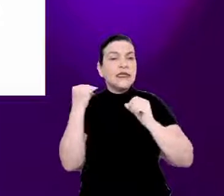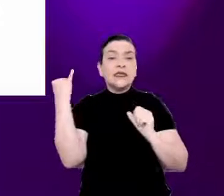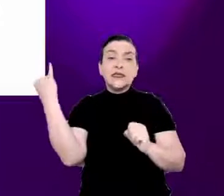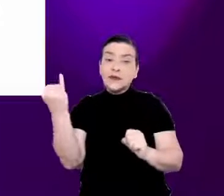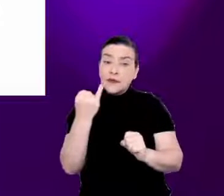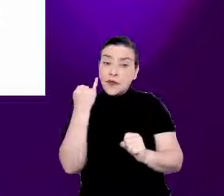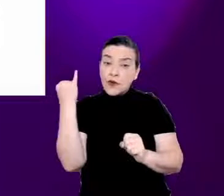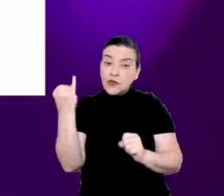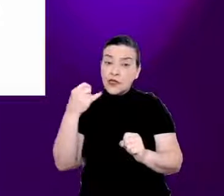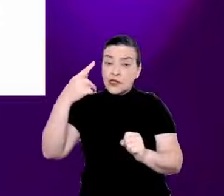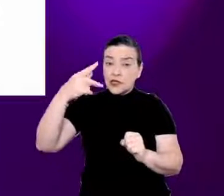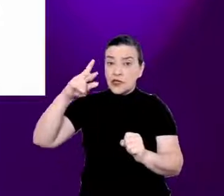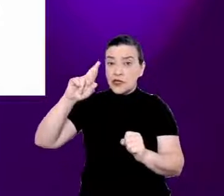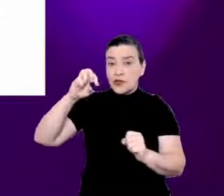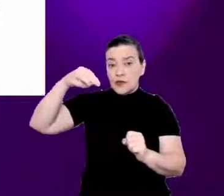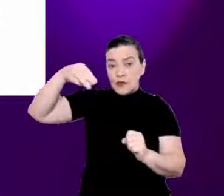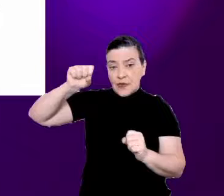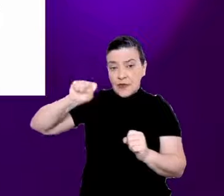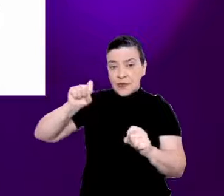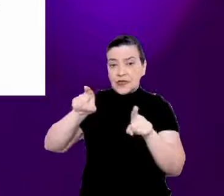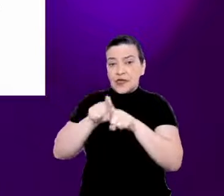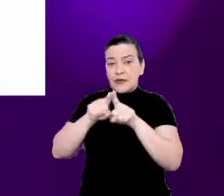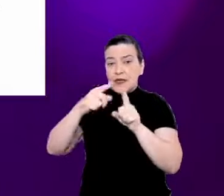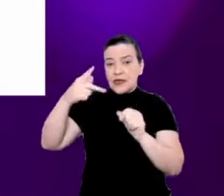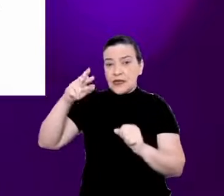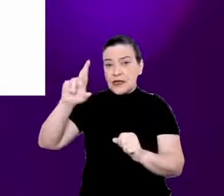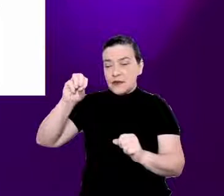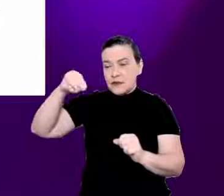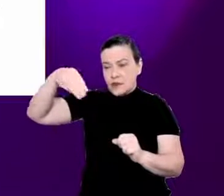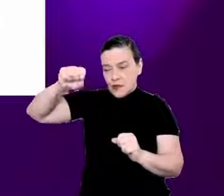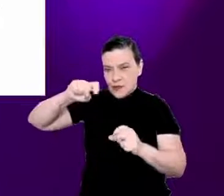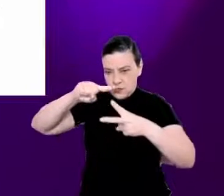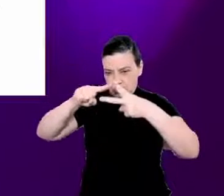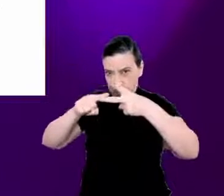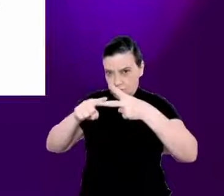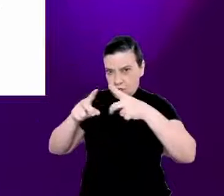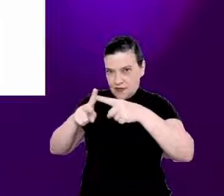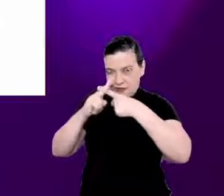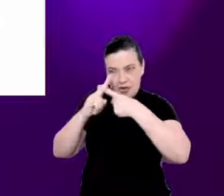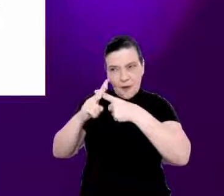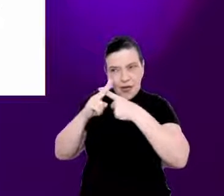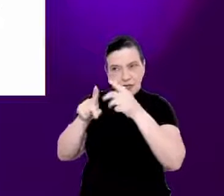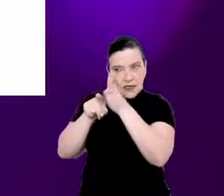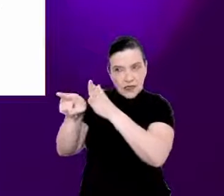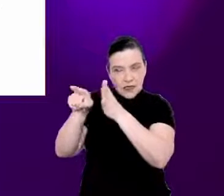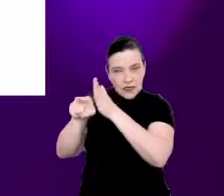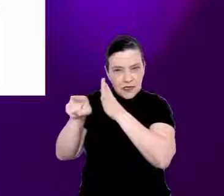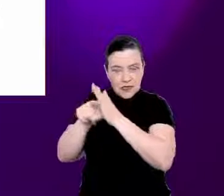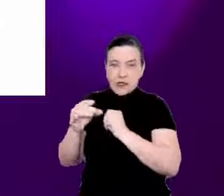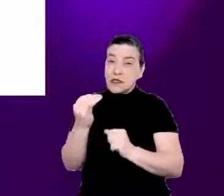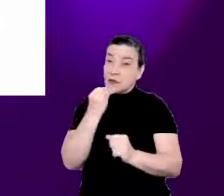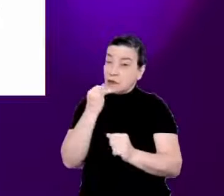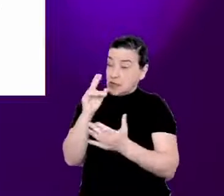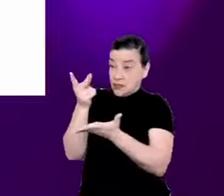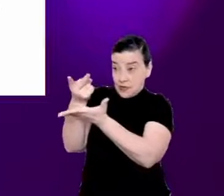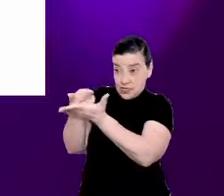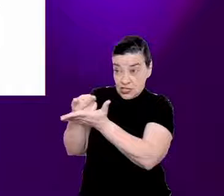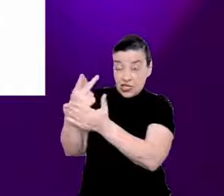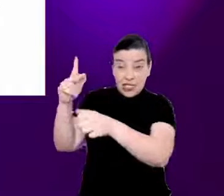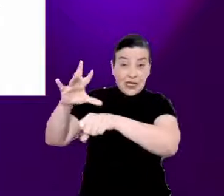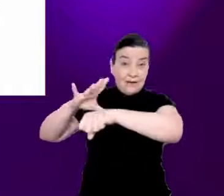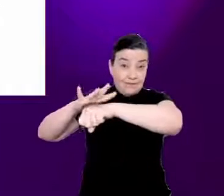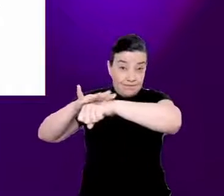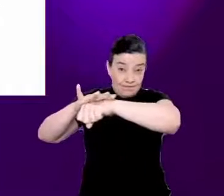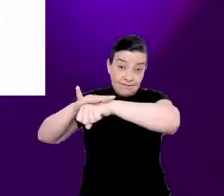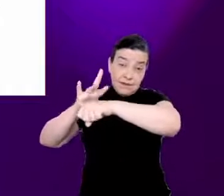você diferenciar os diferentes perfis de paciente. Então, você tem um paciente com uma doença